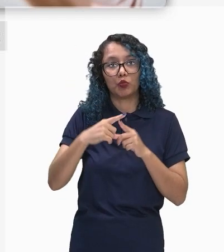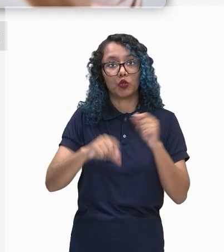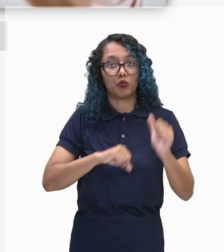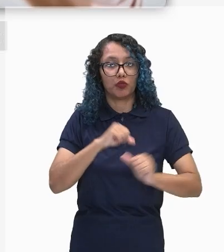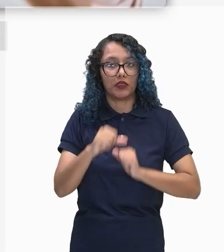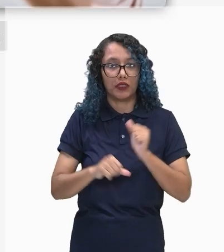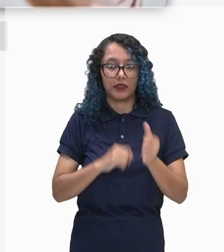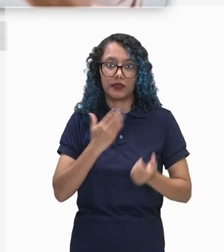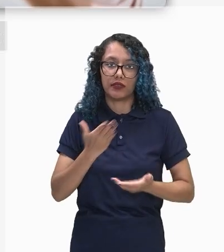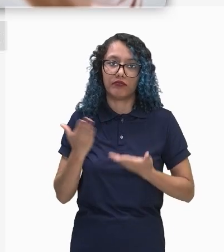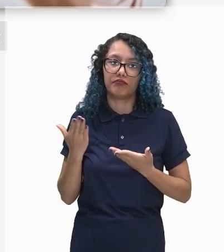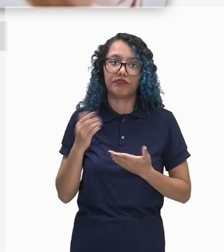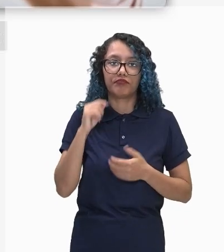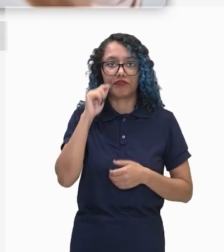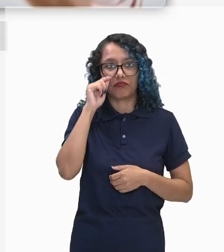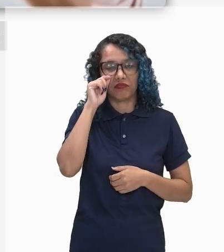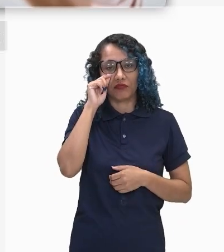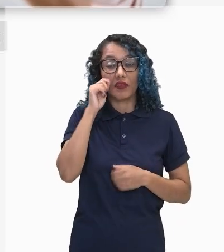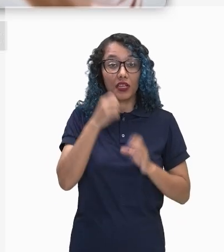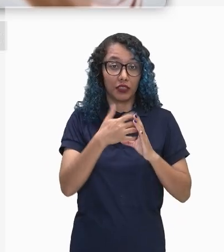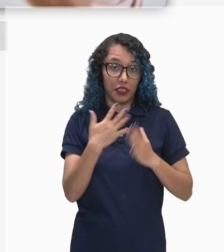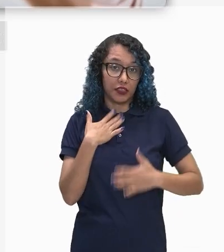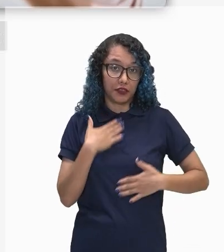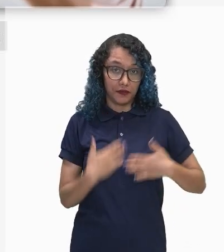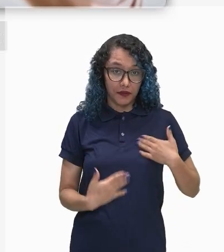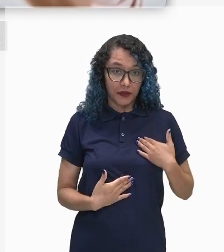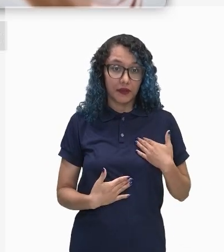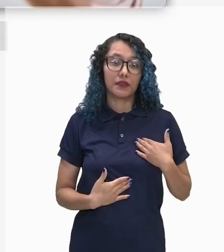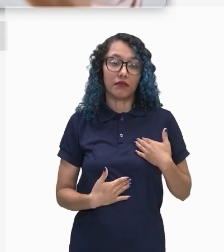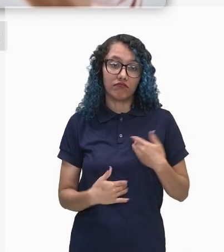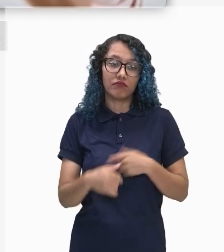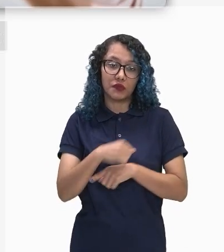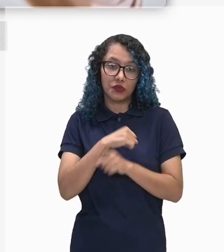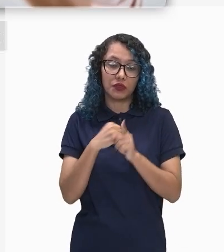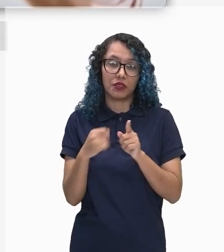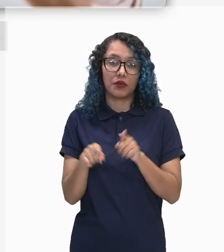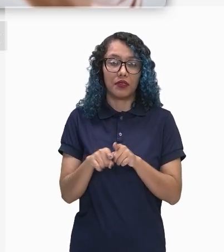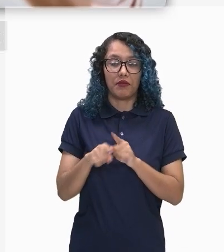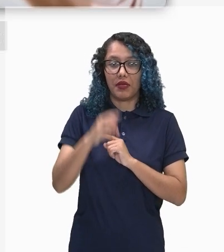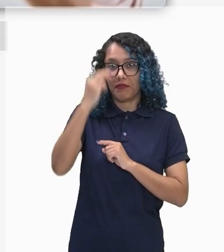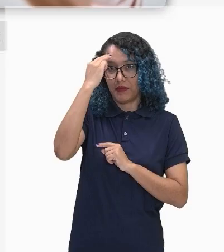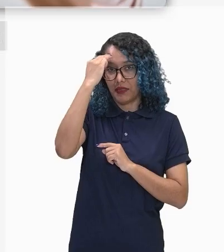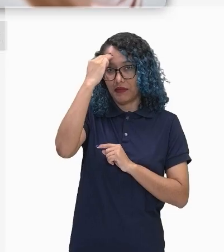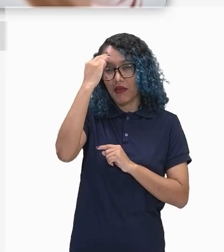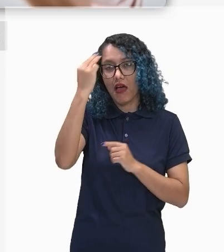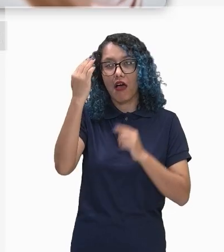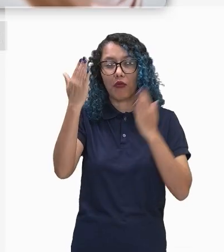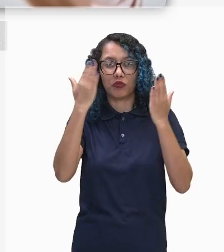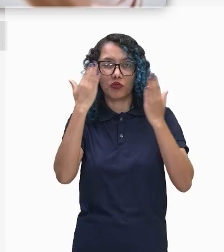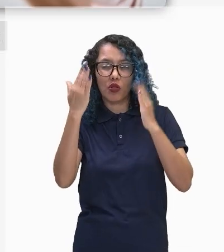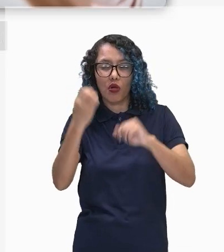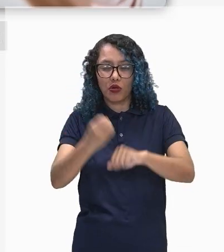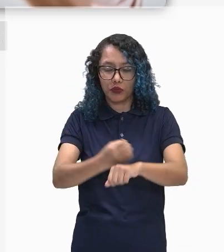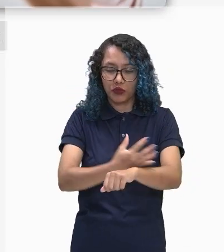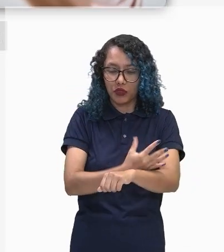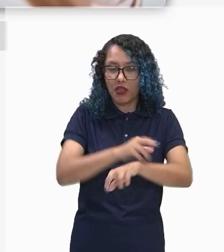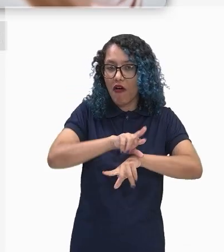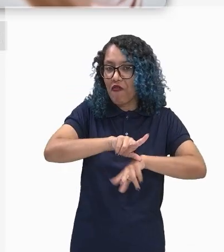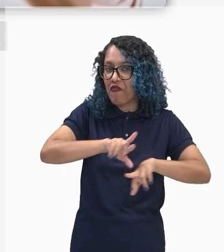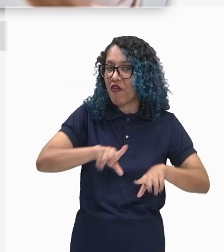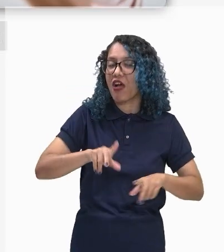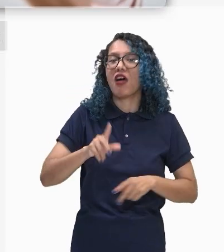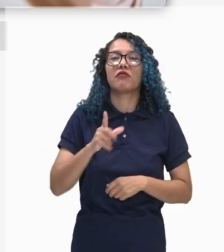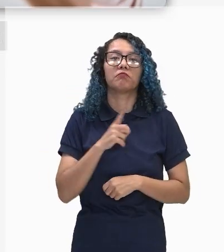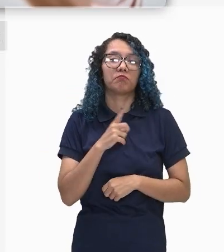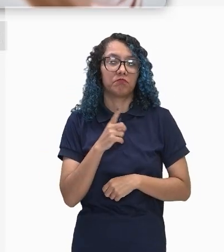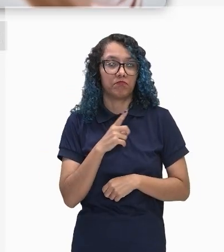tá? Mas a gente vai ter também uma mudança social, mental, psicológica, emocional, né? A gente vai ter aí